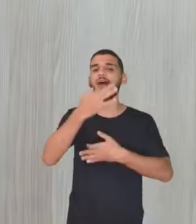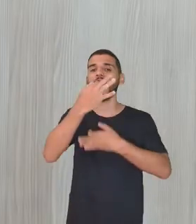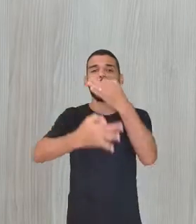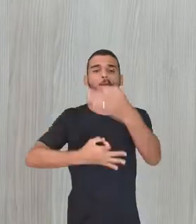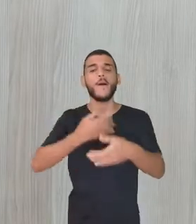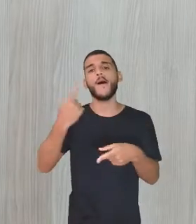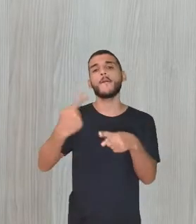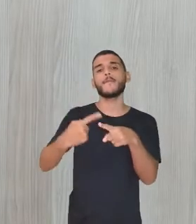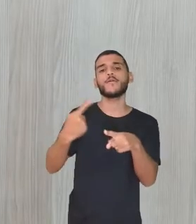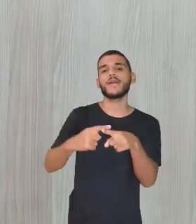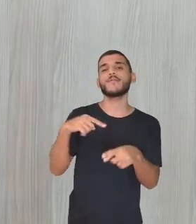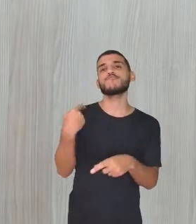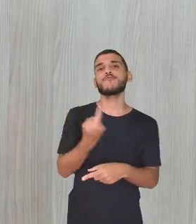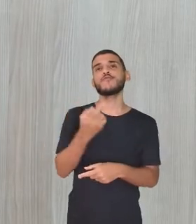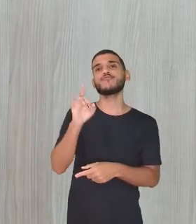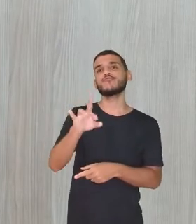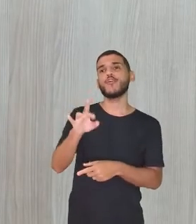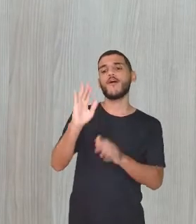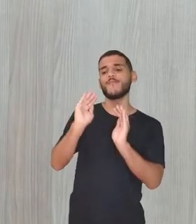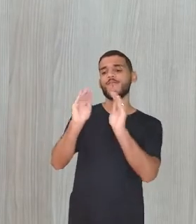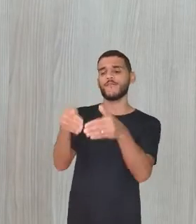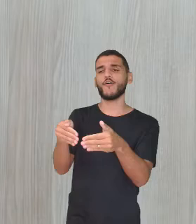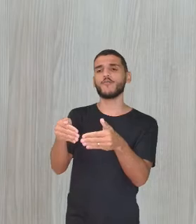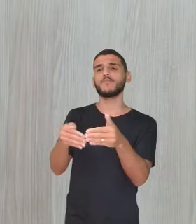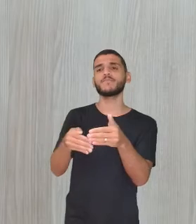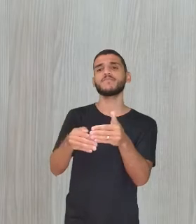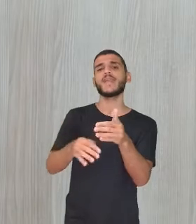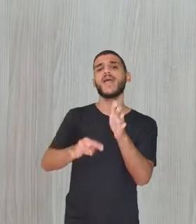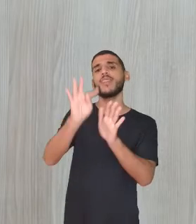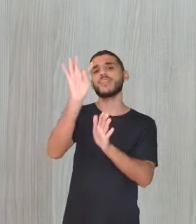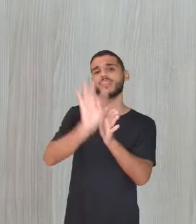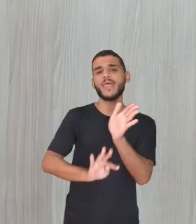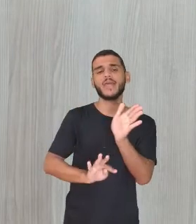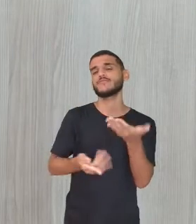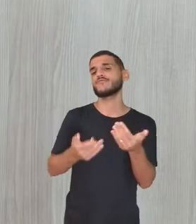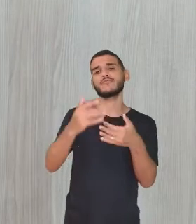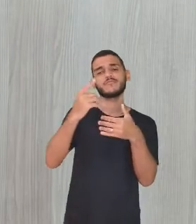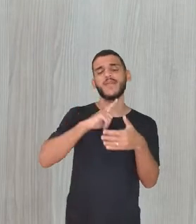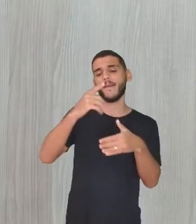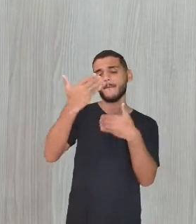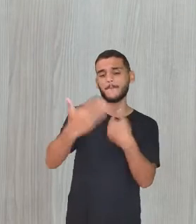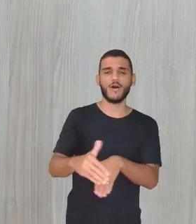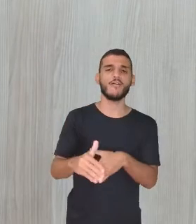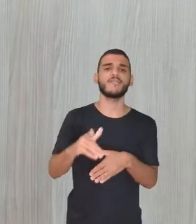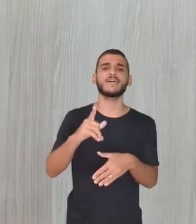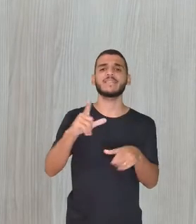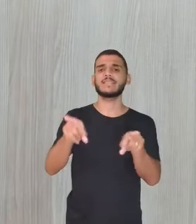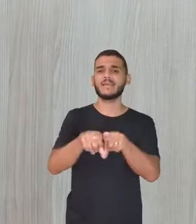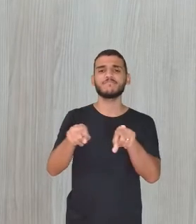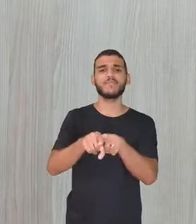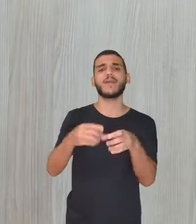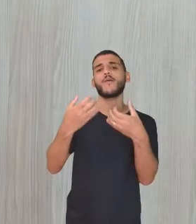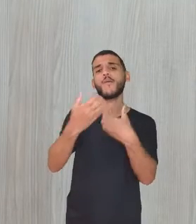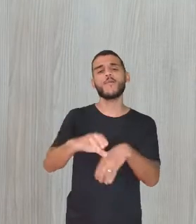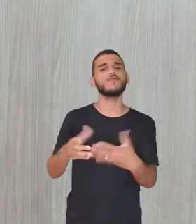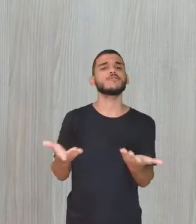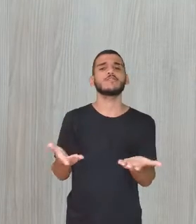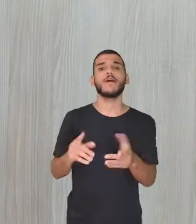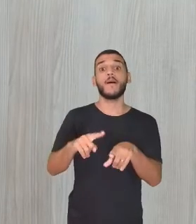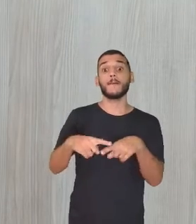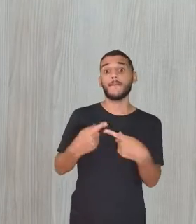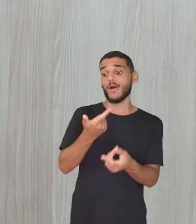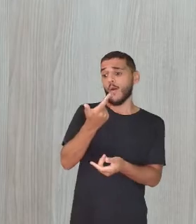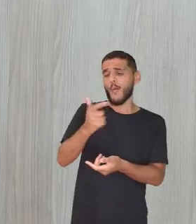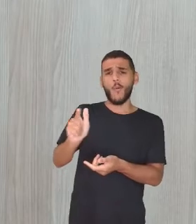gente costuma falar muito dos textos que são pedidos nas provas, nos exames, mas